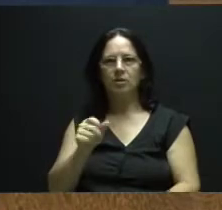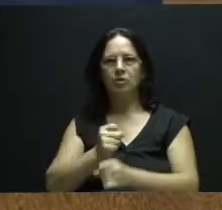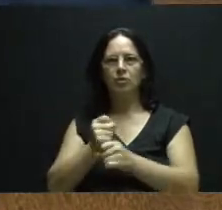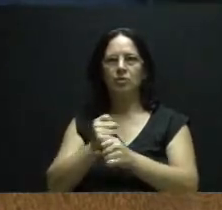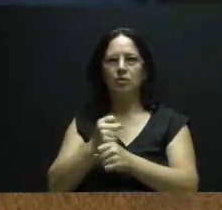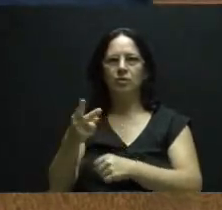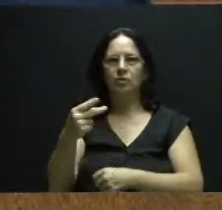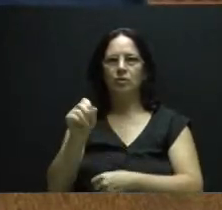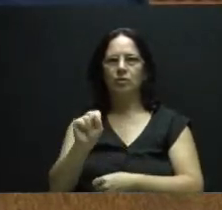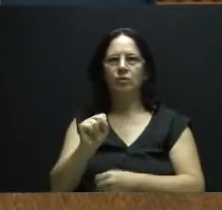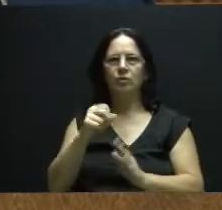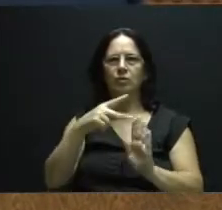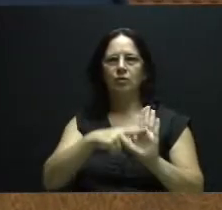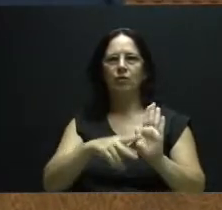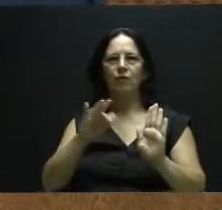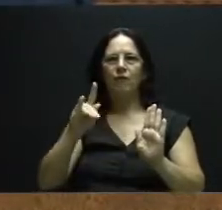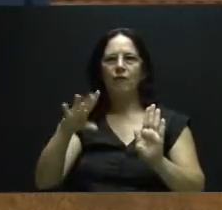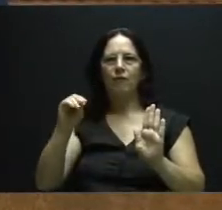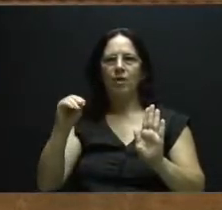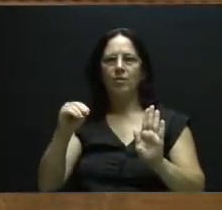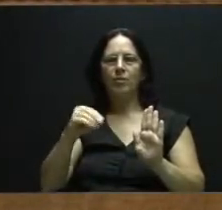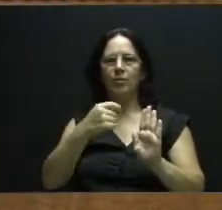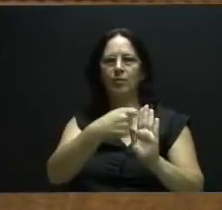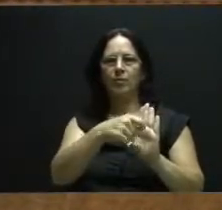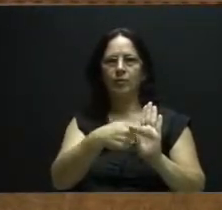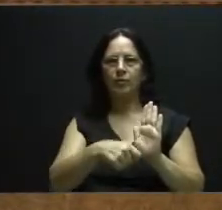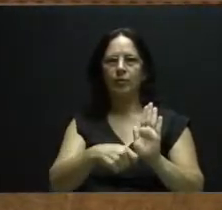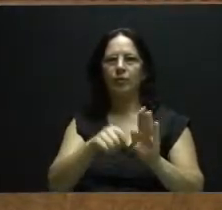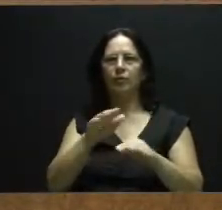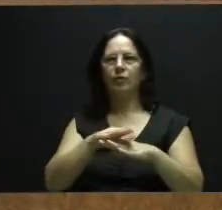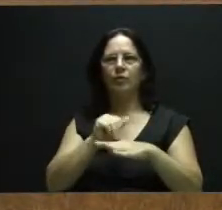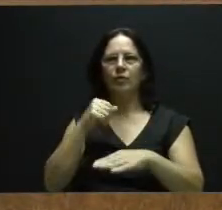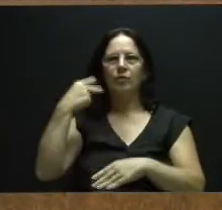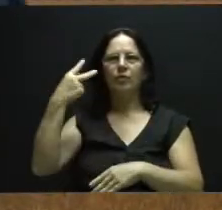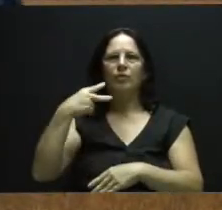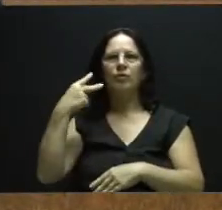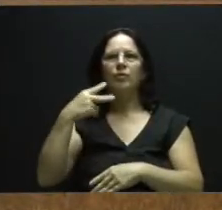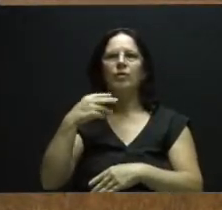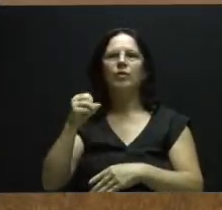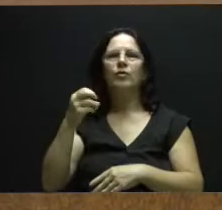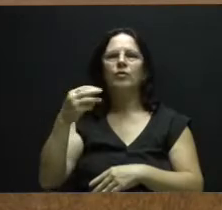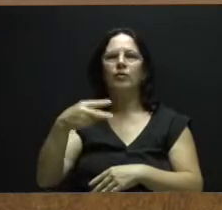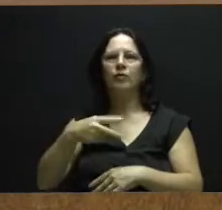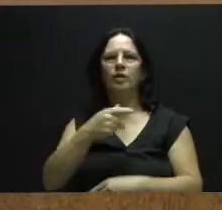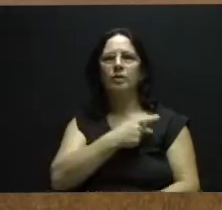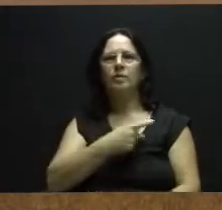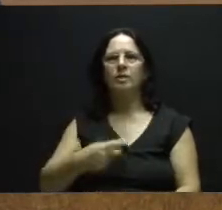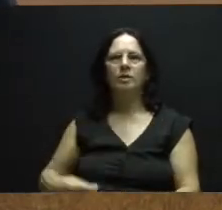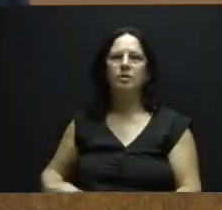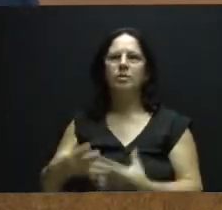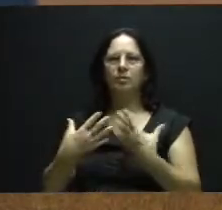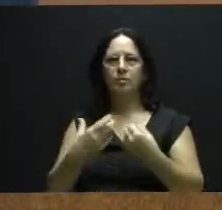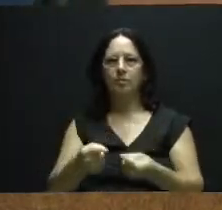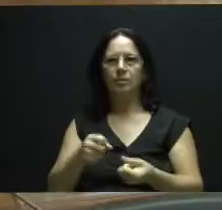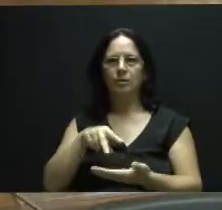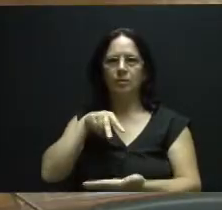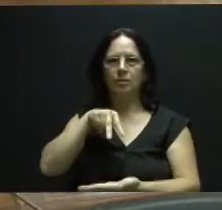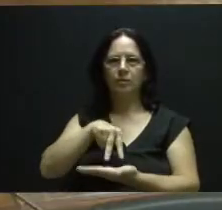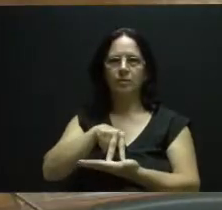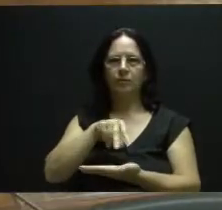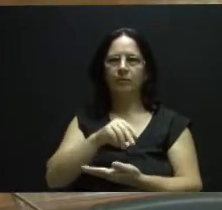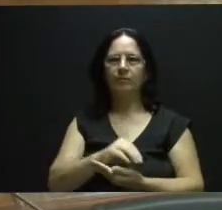autoria fábio aos moreira convida o vereador anderson de lana vice presidente para assumir a presidência